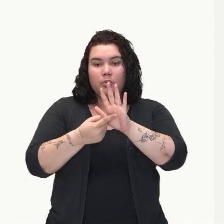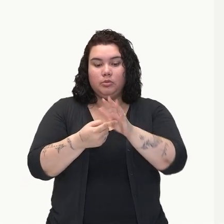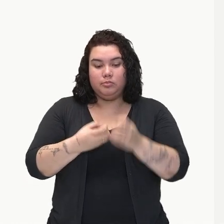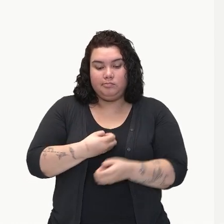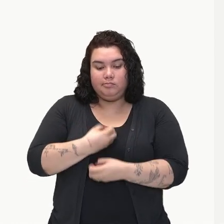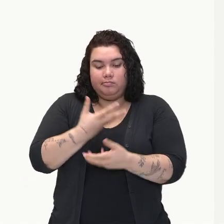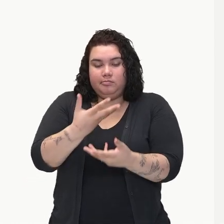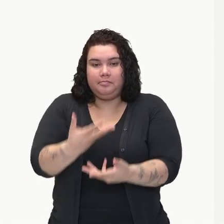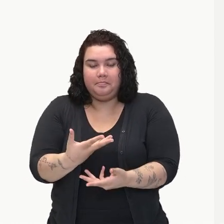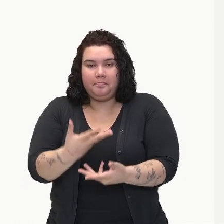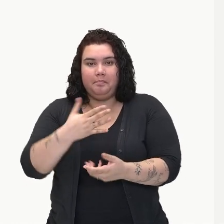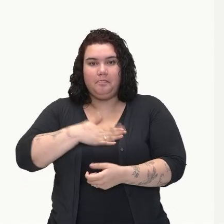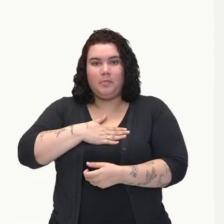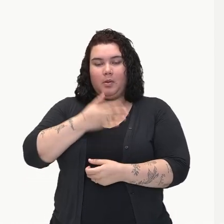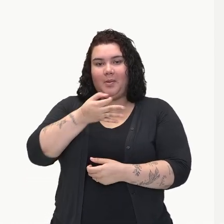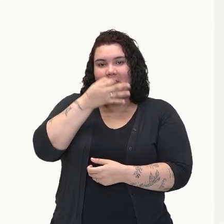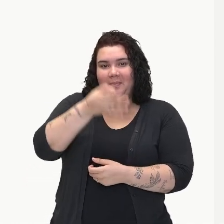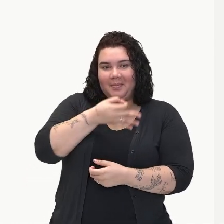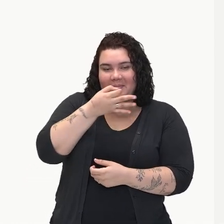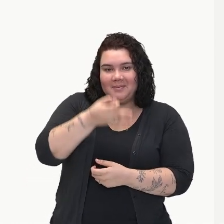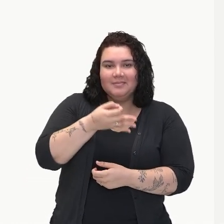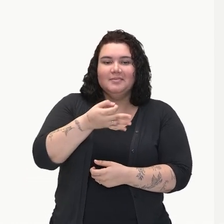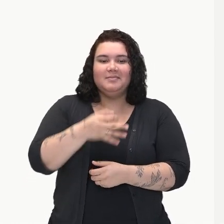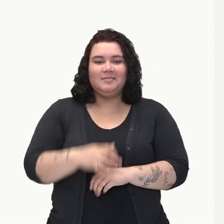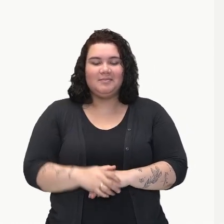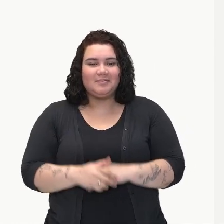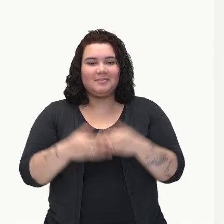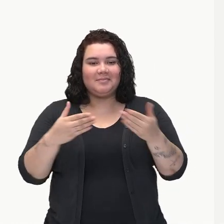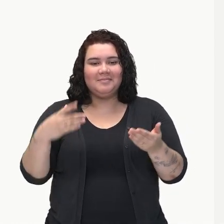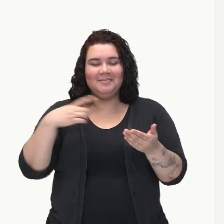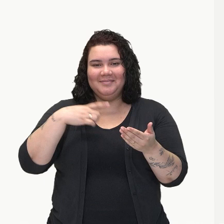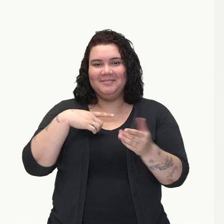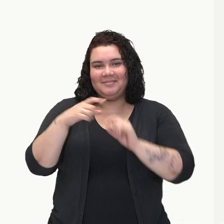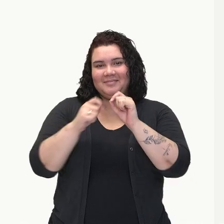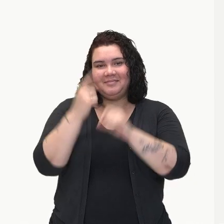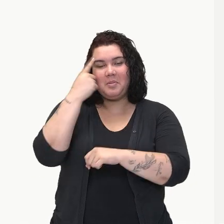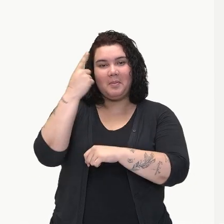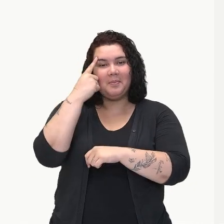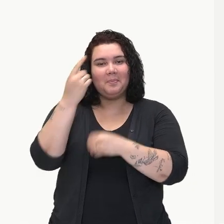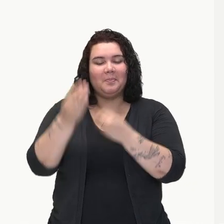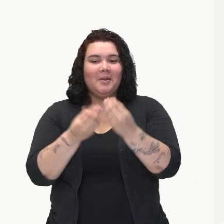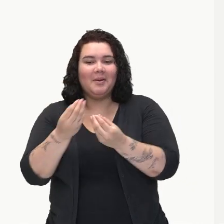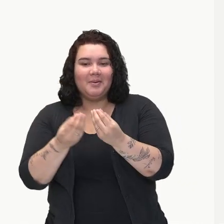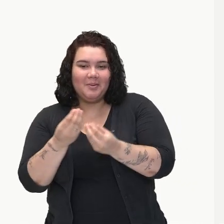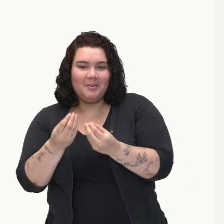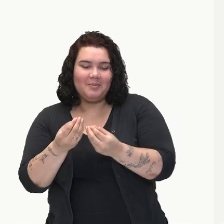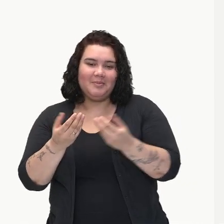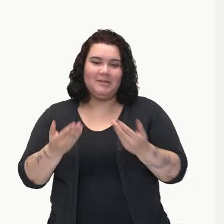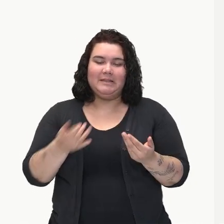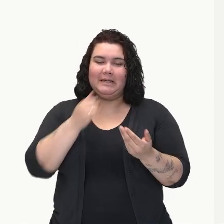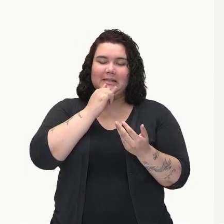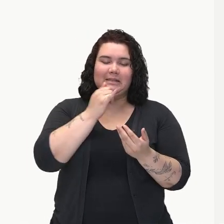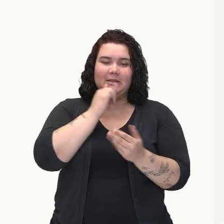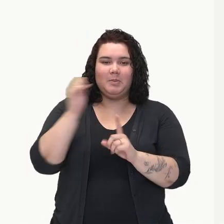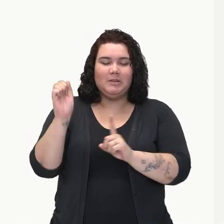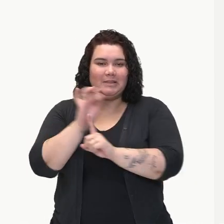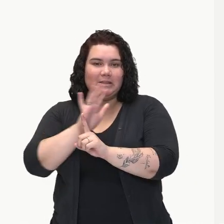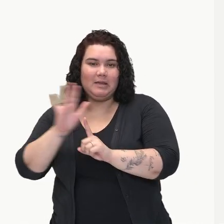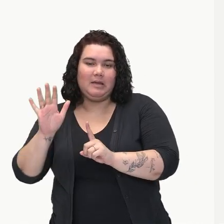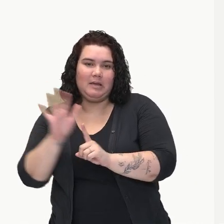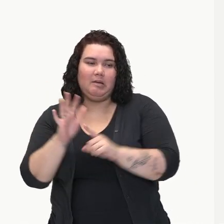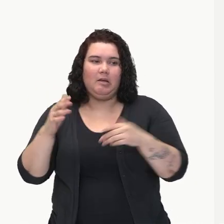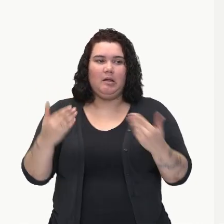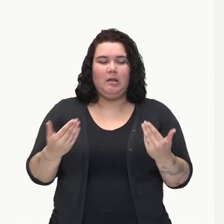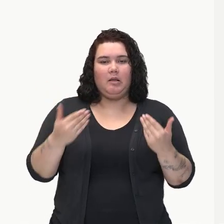minha individualidade, que pode ser pensar o mundo, pode ser pensar uma cena, uma anedota, alguma coisa